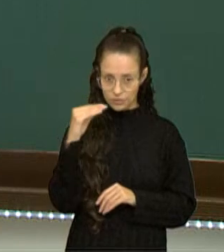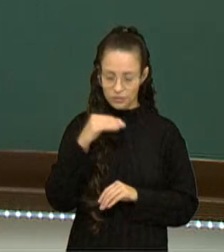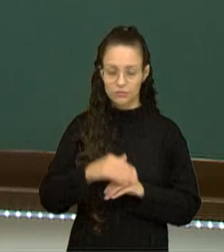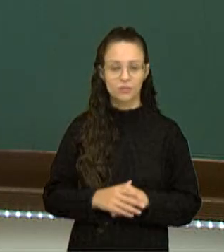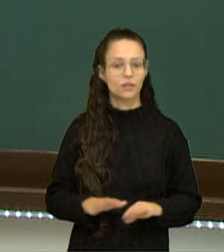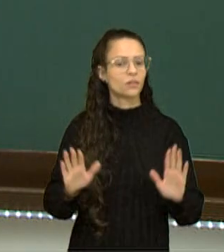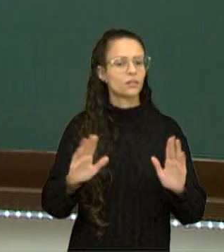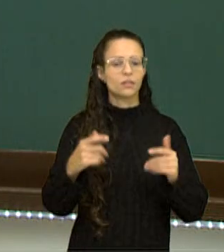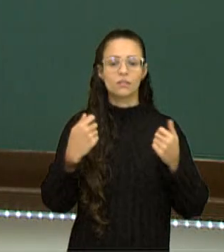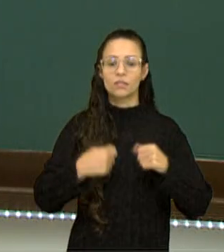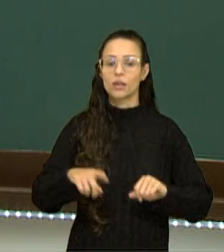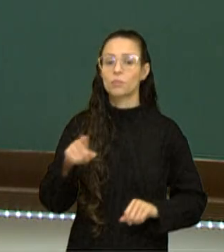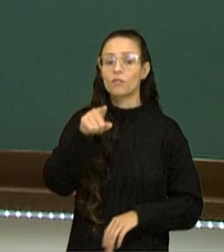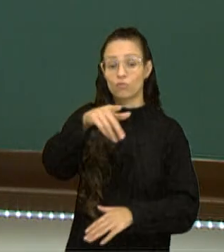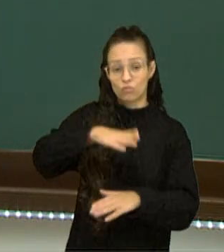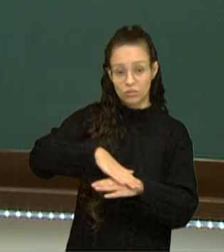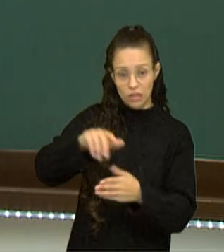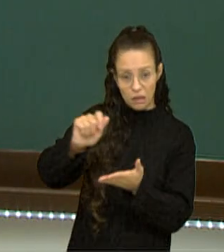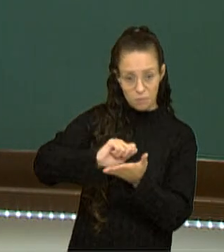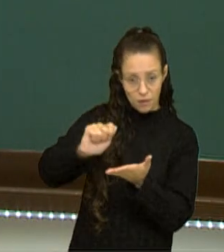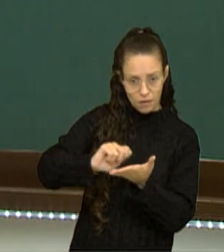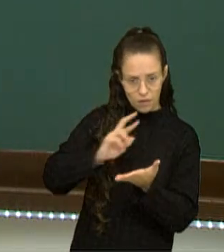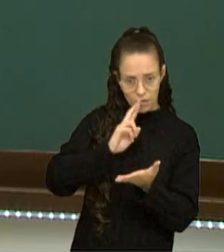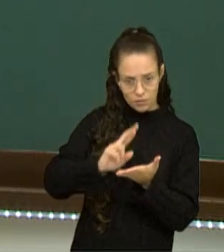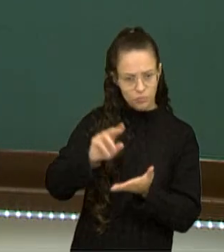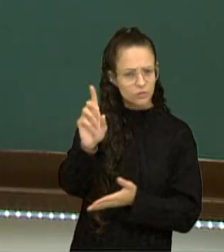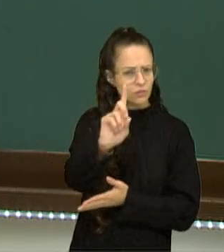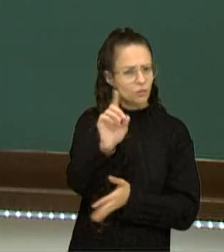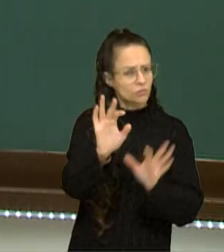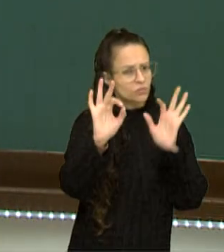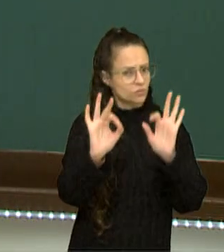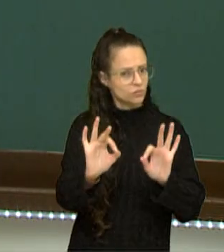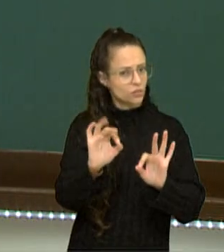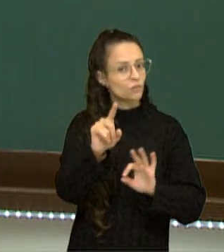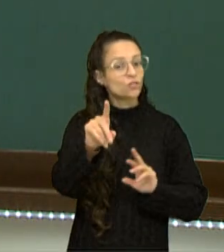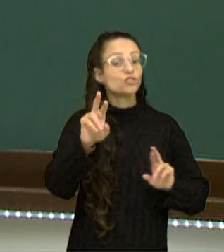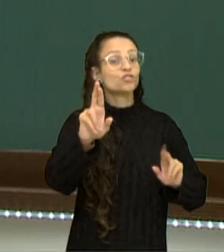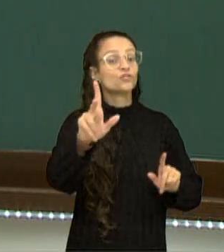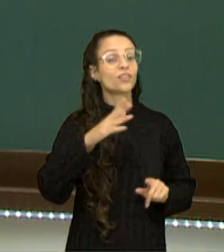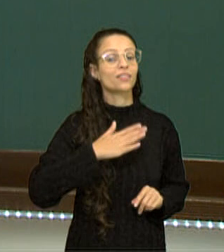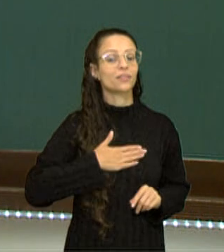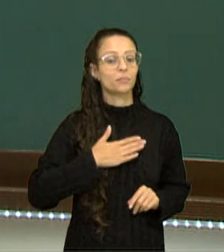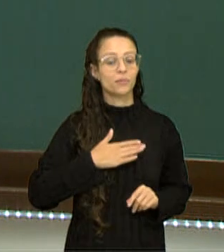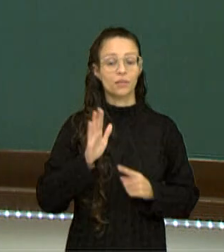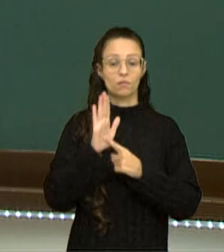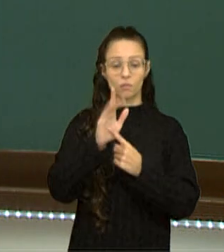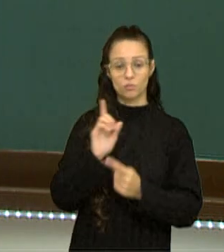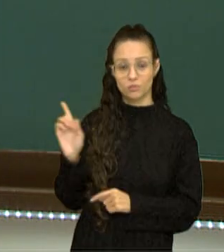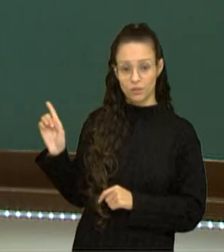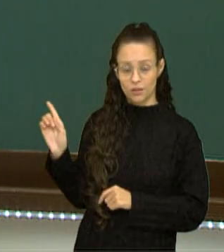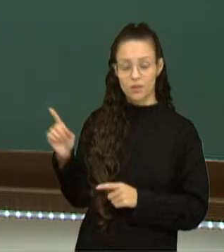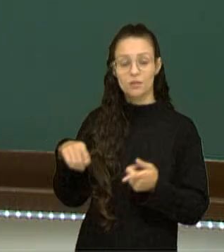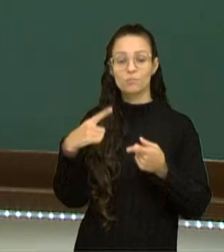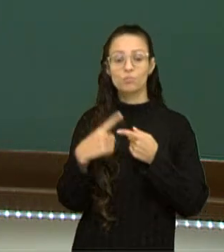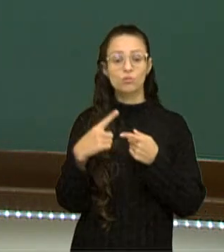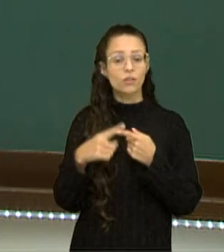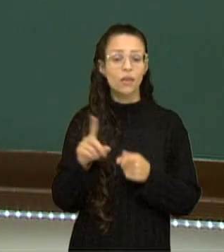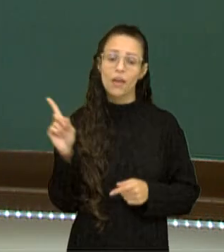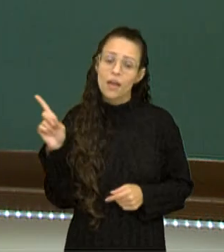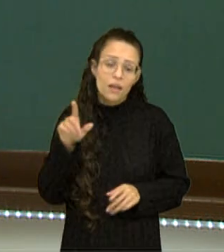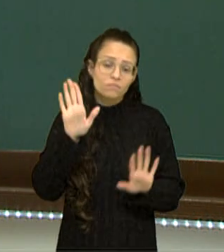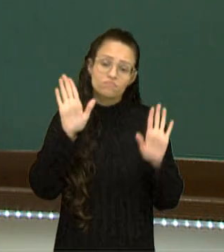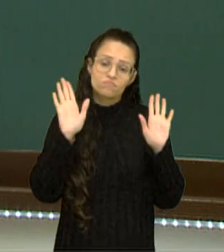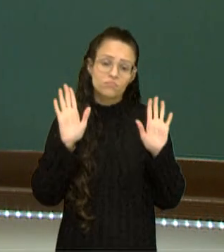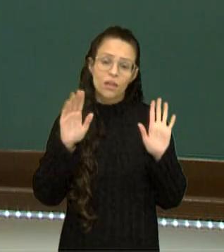Não precisa apagar a sua resposta, com certeza ela está diferente desta que eu trouxe aqui, porque essa é uma questão